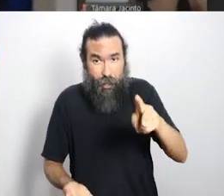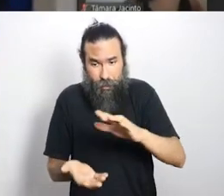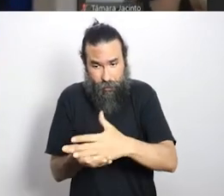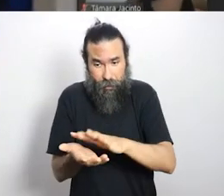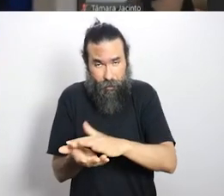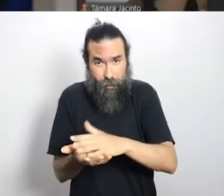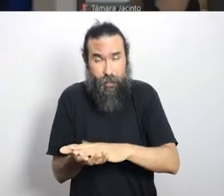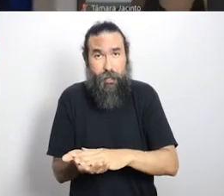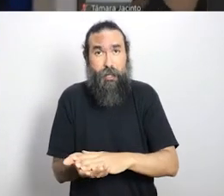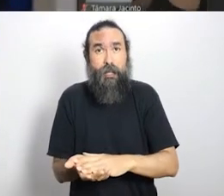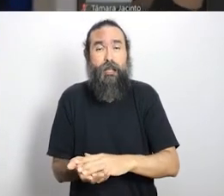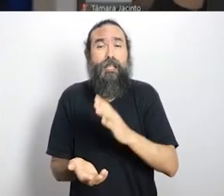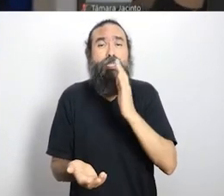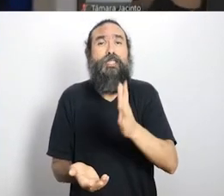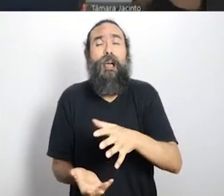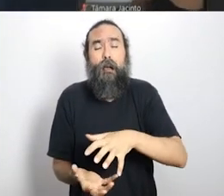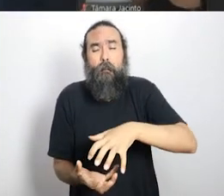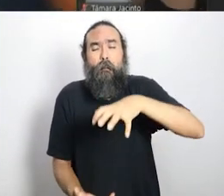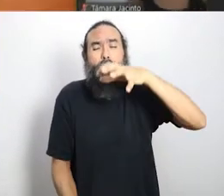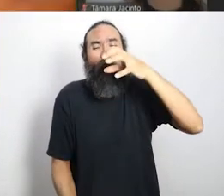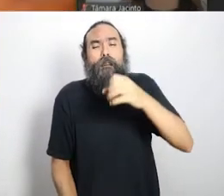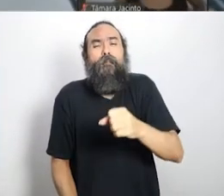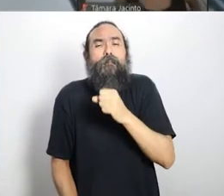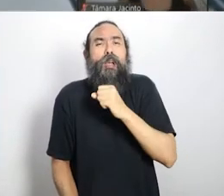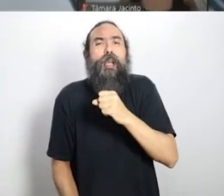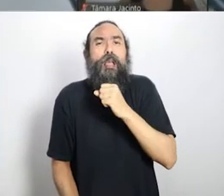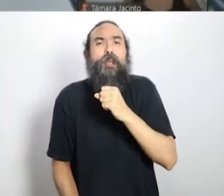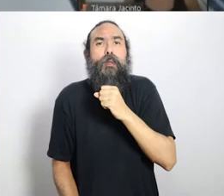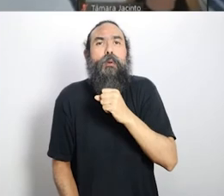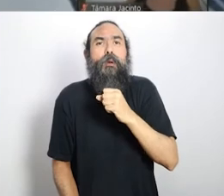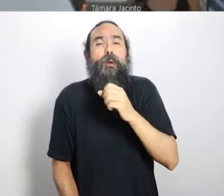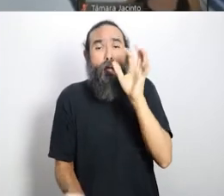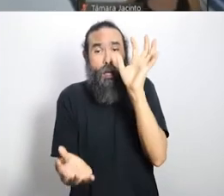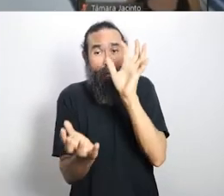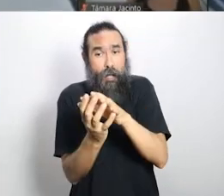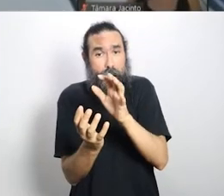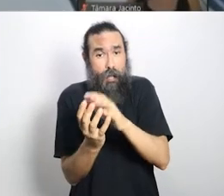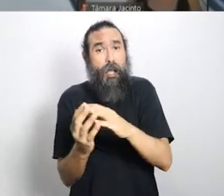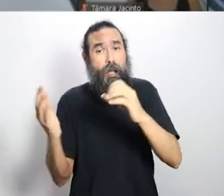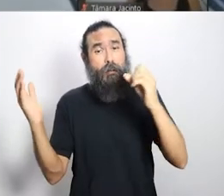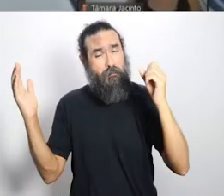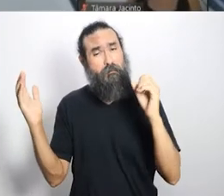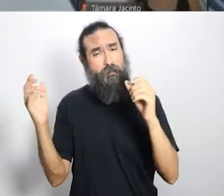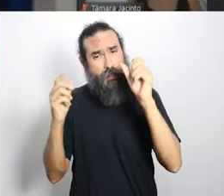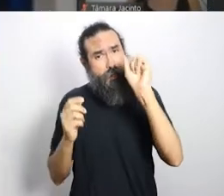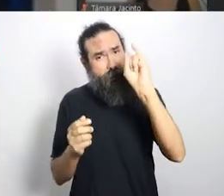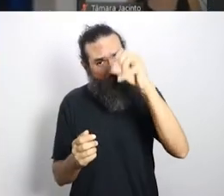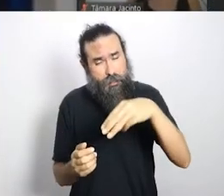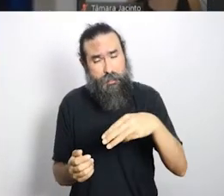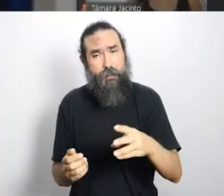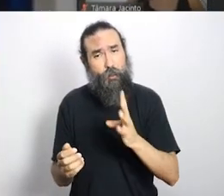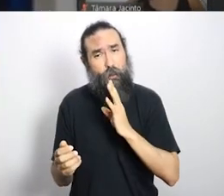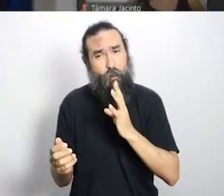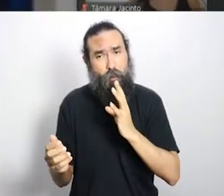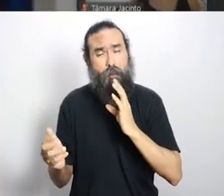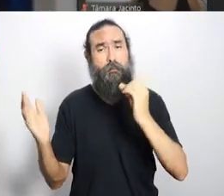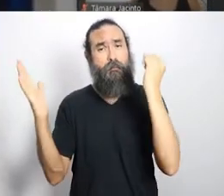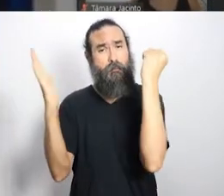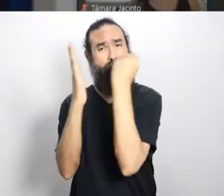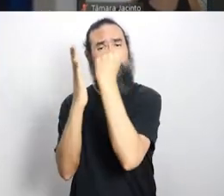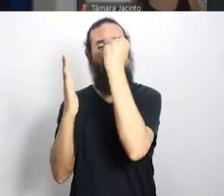vivo é quase uma maldição, porque quantos, Lia sabe disso, quando o camarada era eleito, com 2 anos o camarada viajava, não era,